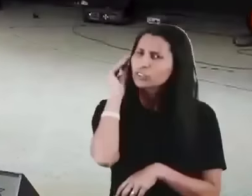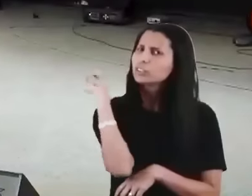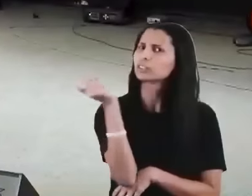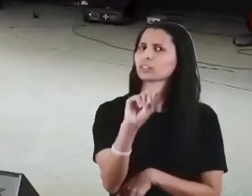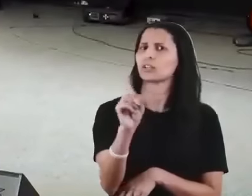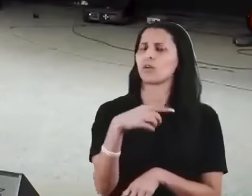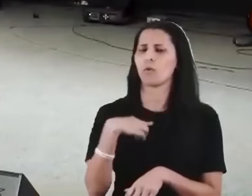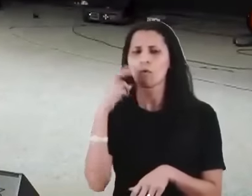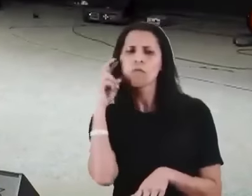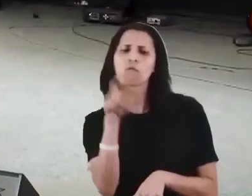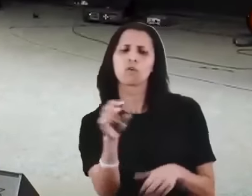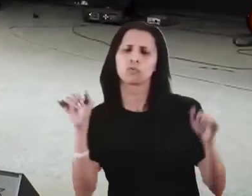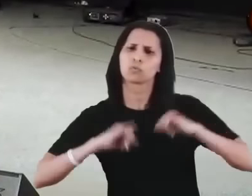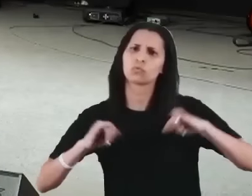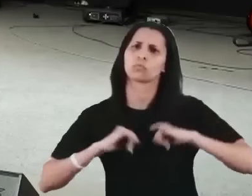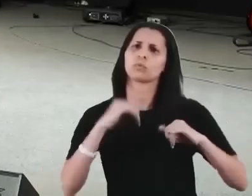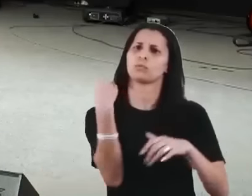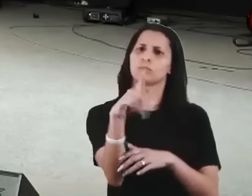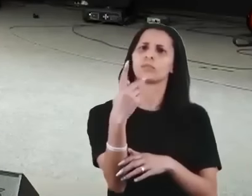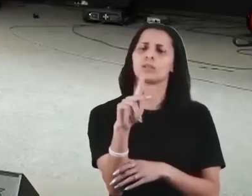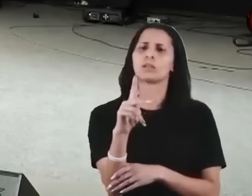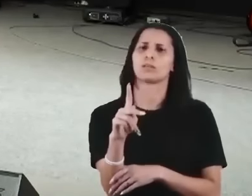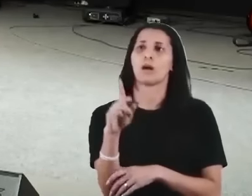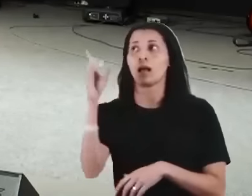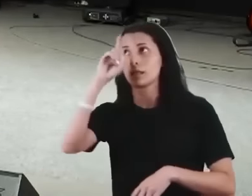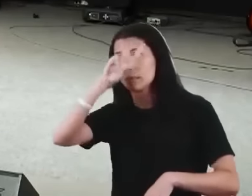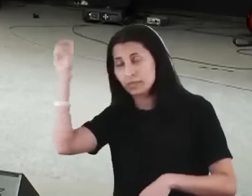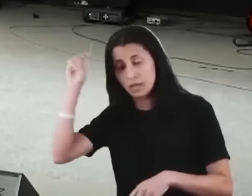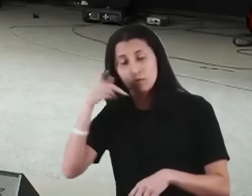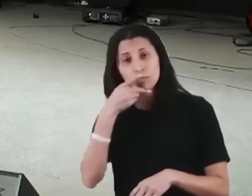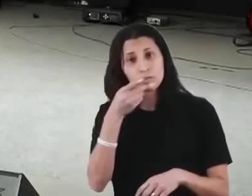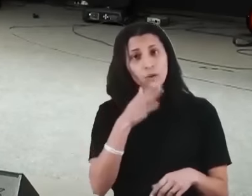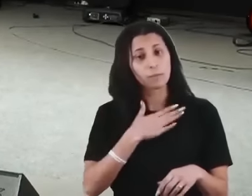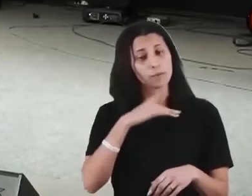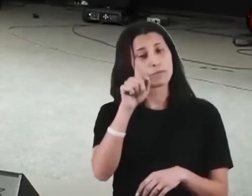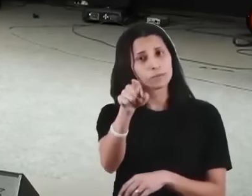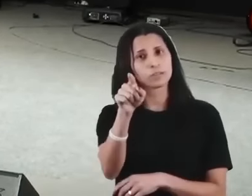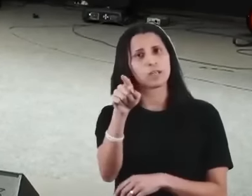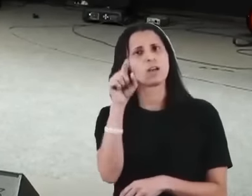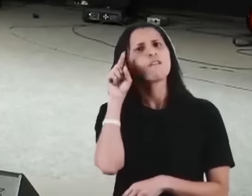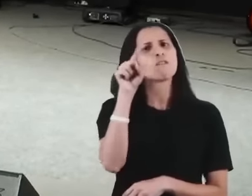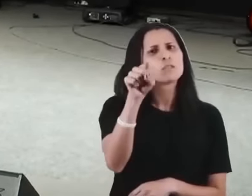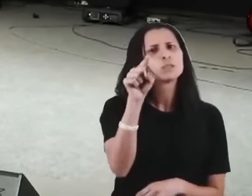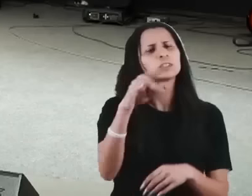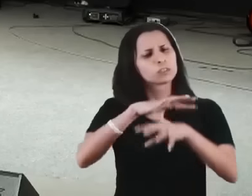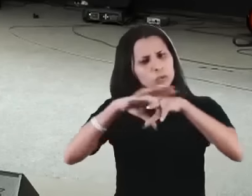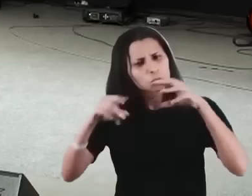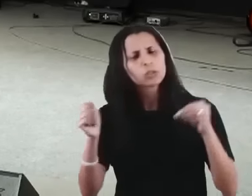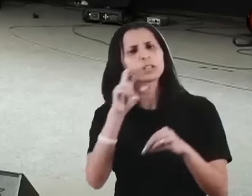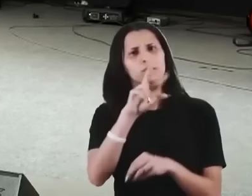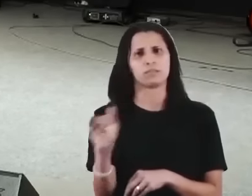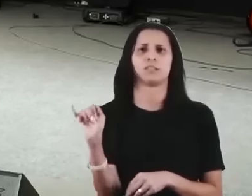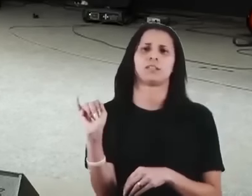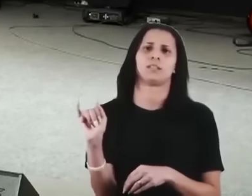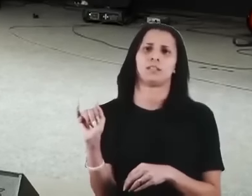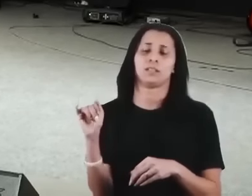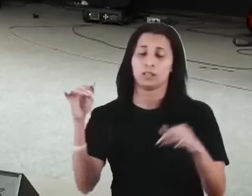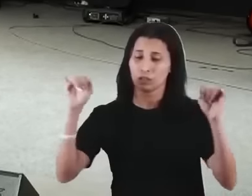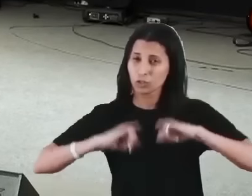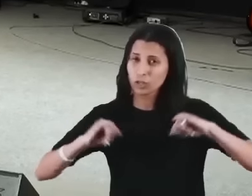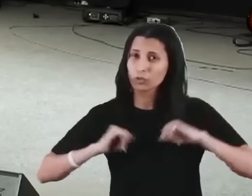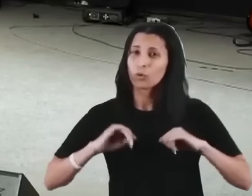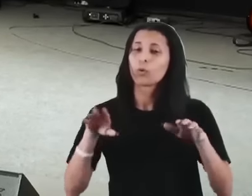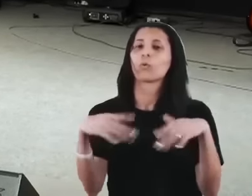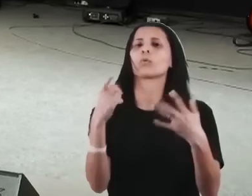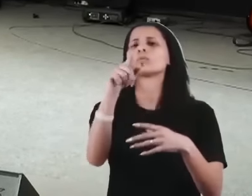encher seu sofrimento Deus está dizendo para mim para você ver você será curada dessa dor quando você se levantar e